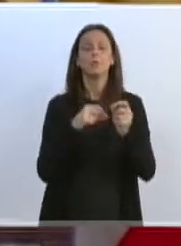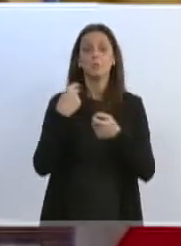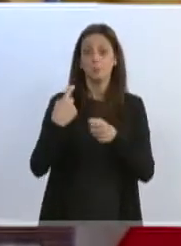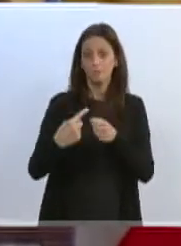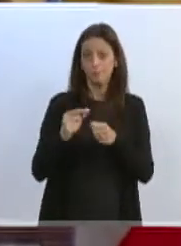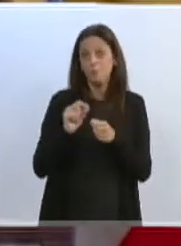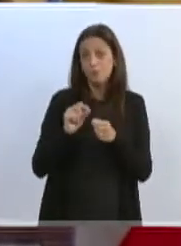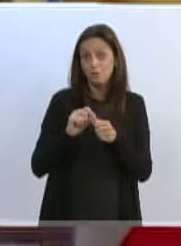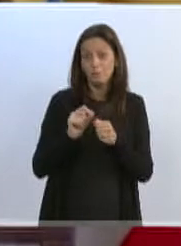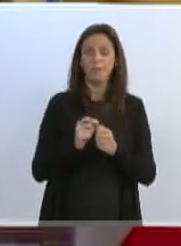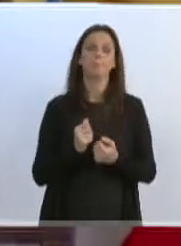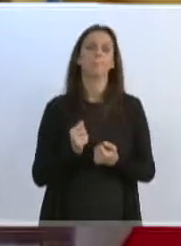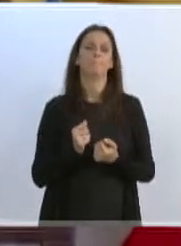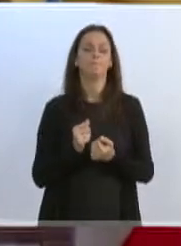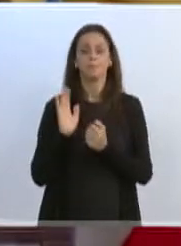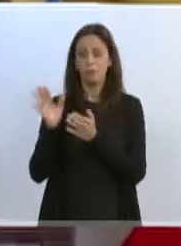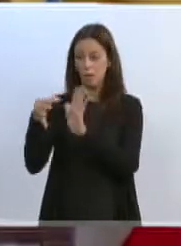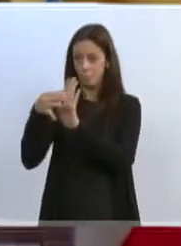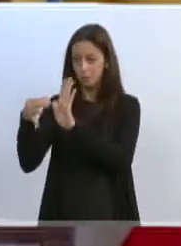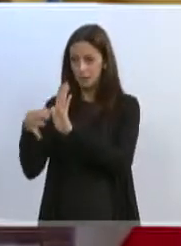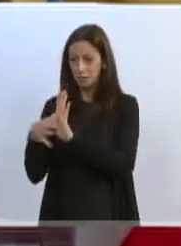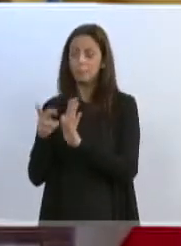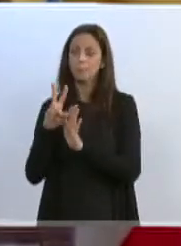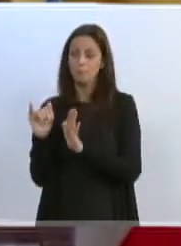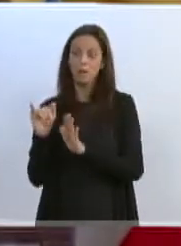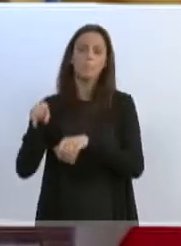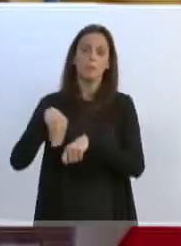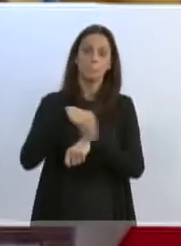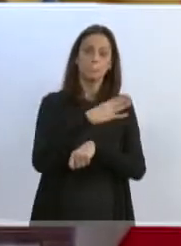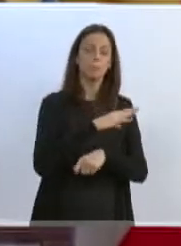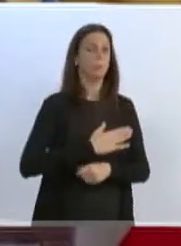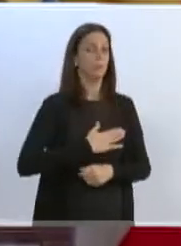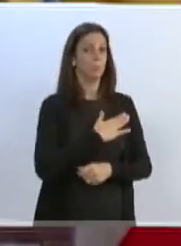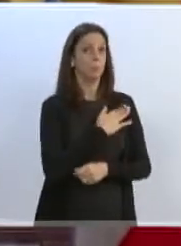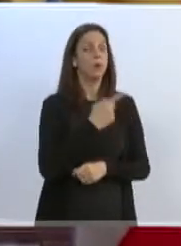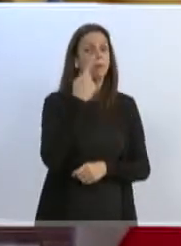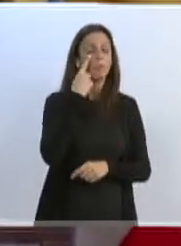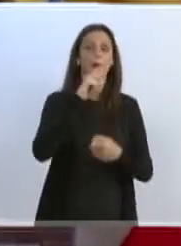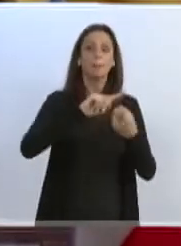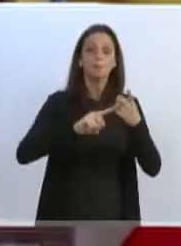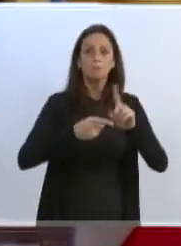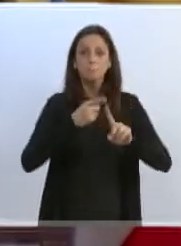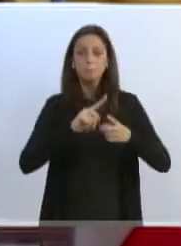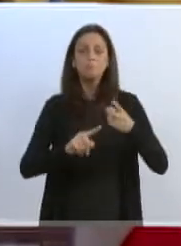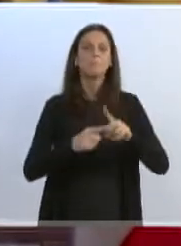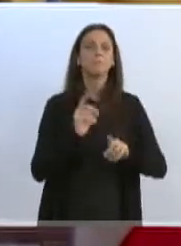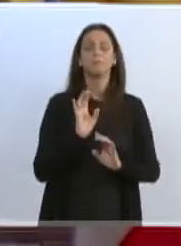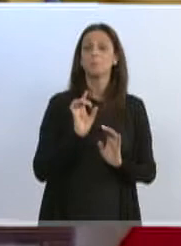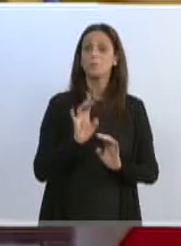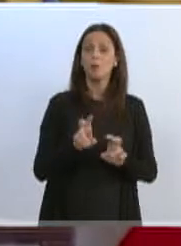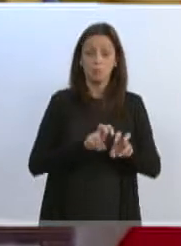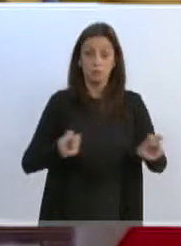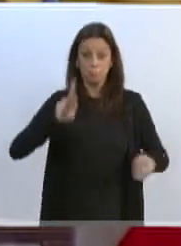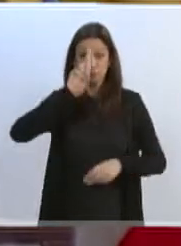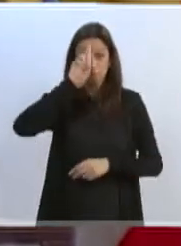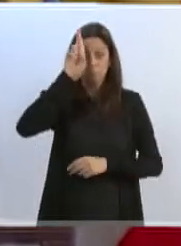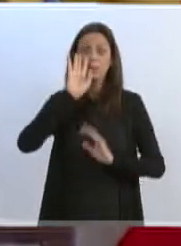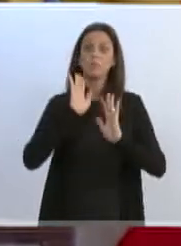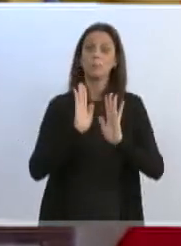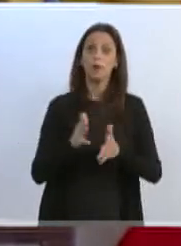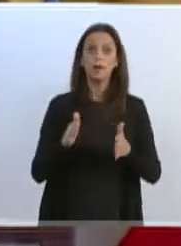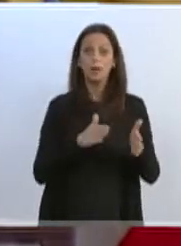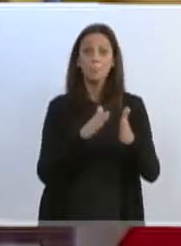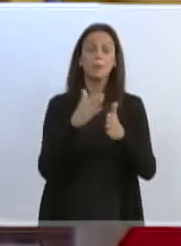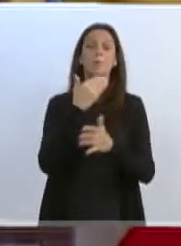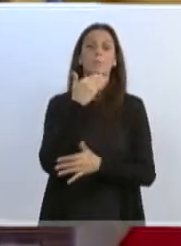com o prefeito o prefeito disse olha não tenho nenhum óbice porém vamos analisar a viabilidade nós com a mesa diretora encaminhamos um pedido